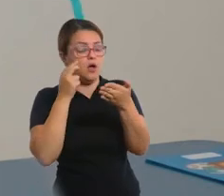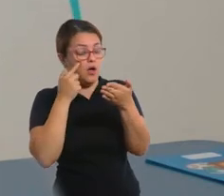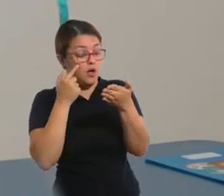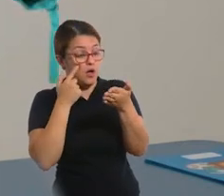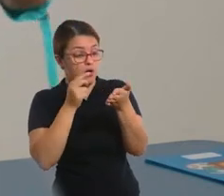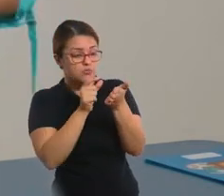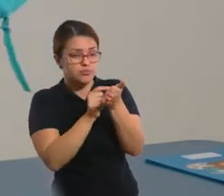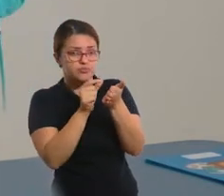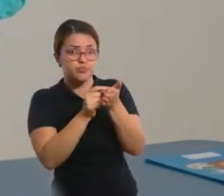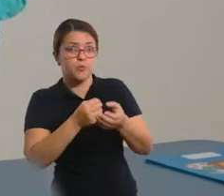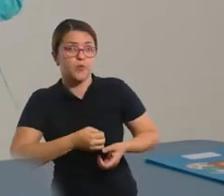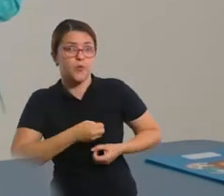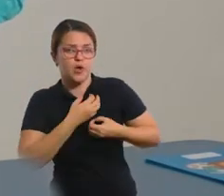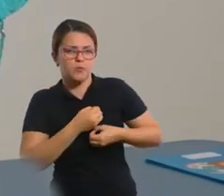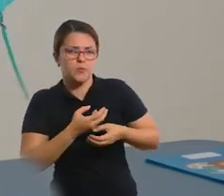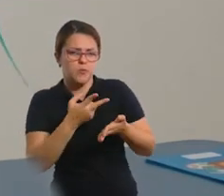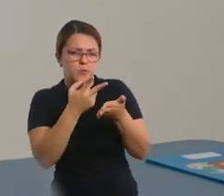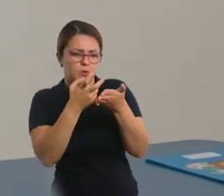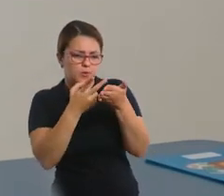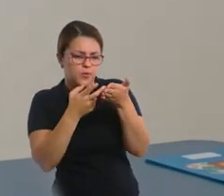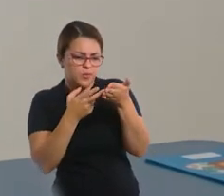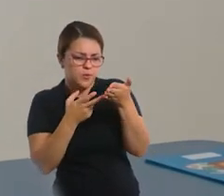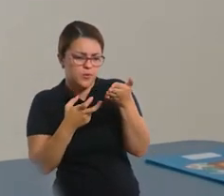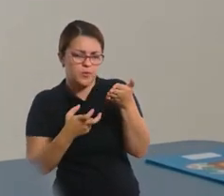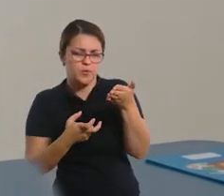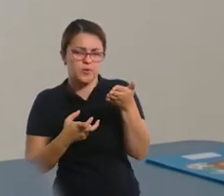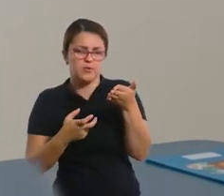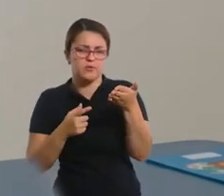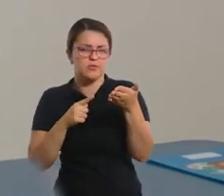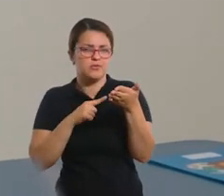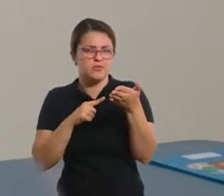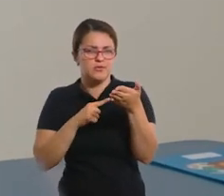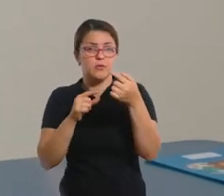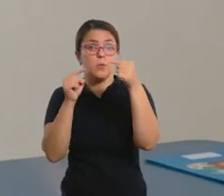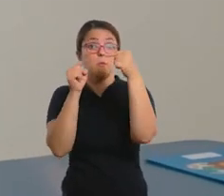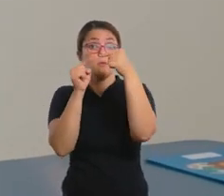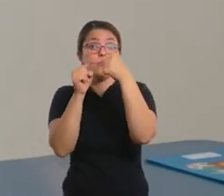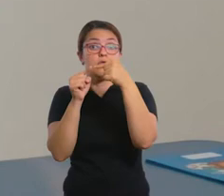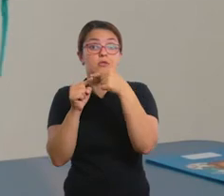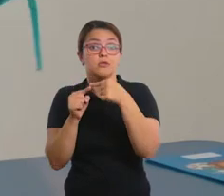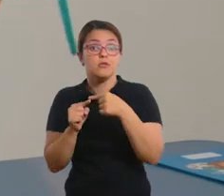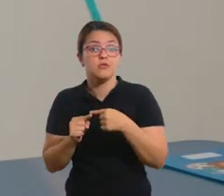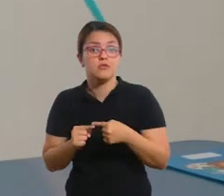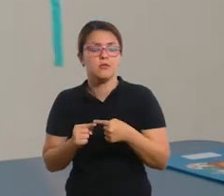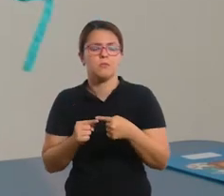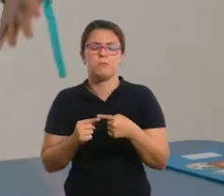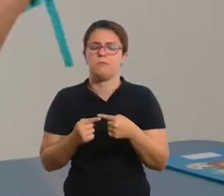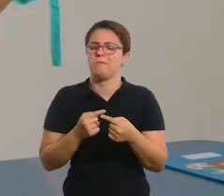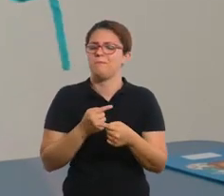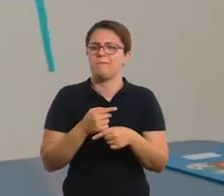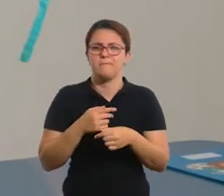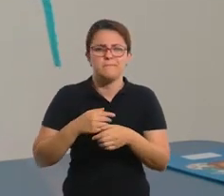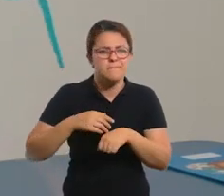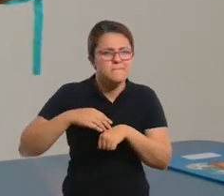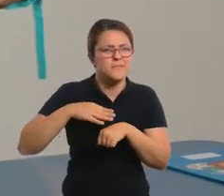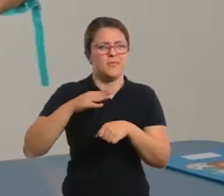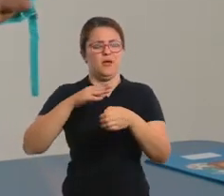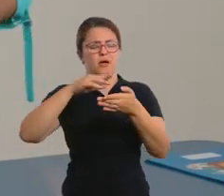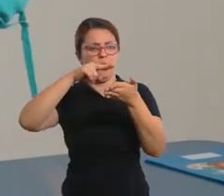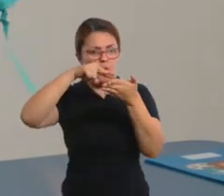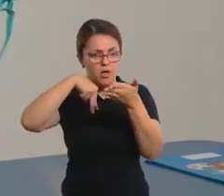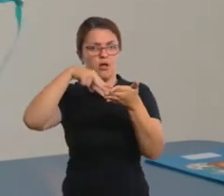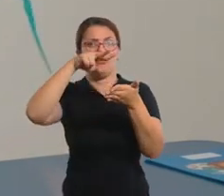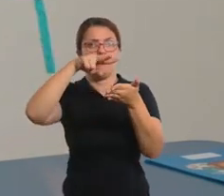com essa métrica do poema. O poema, ele tem rimas. Então, quanto mais vezes você fazer isso